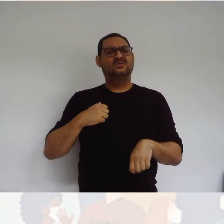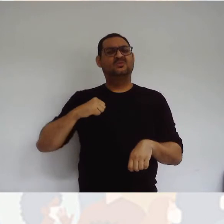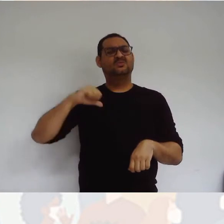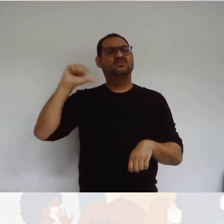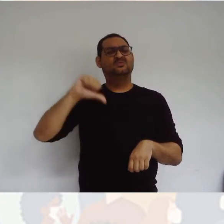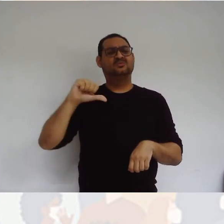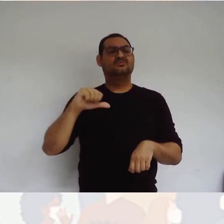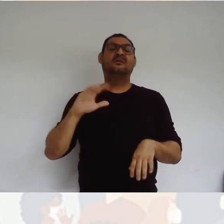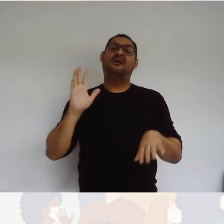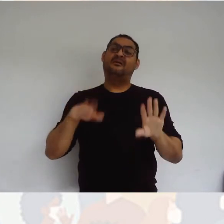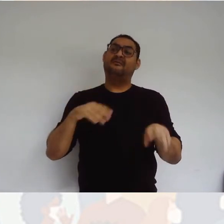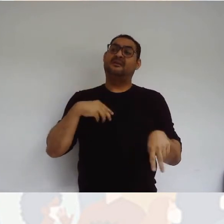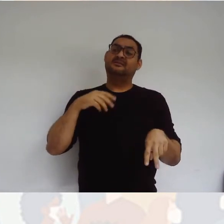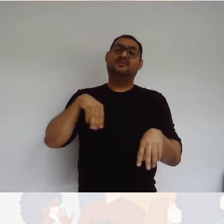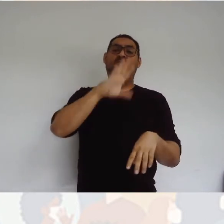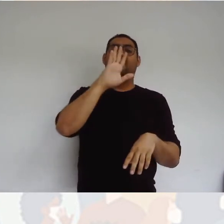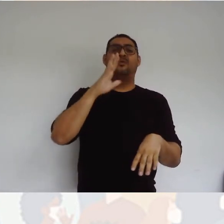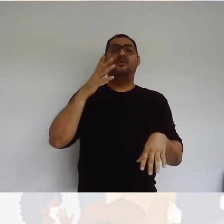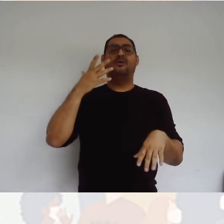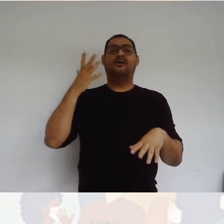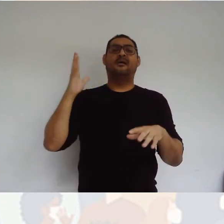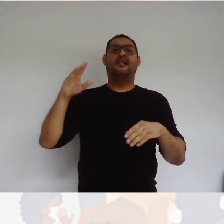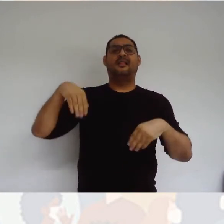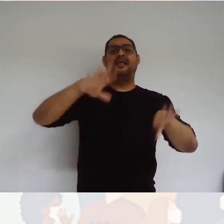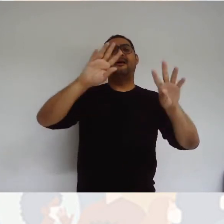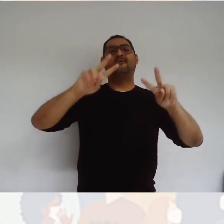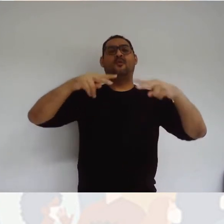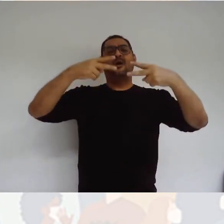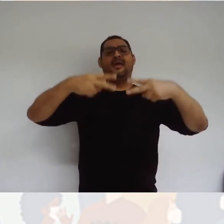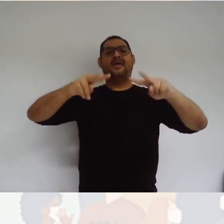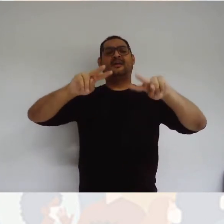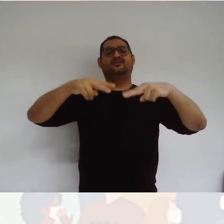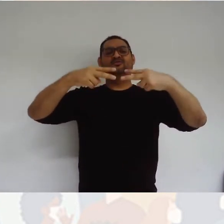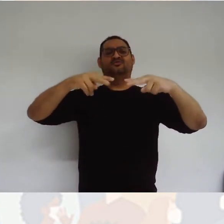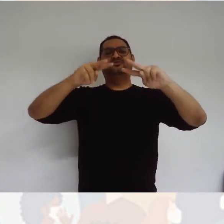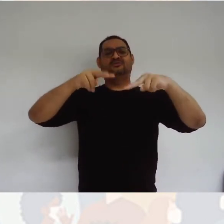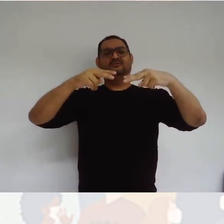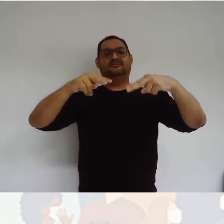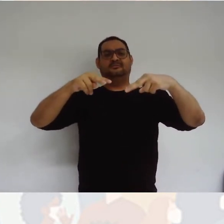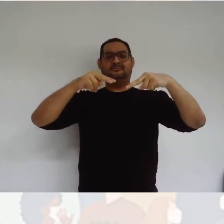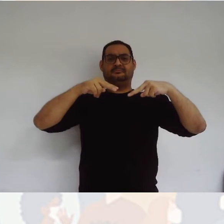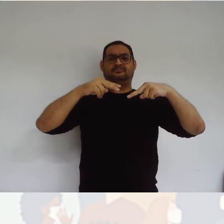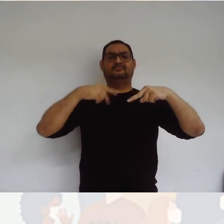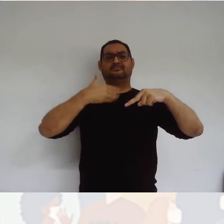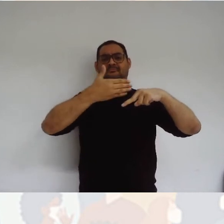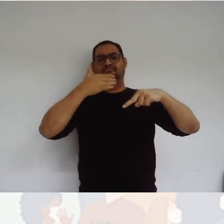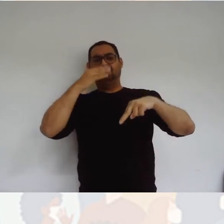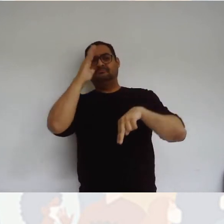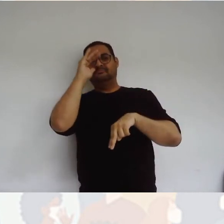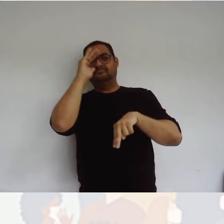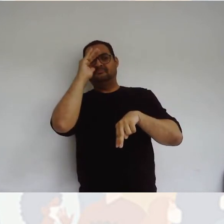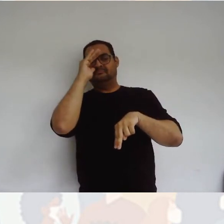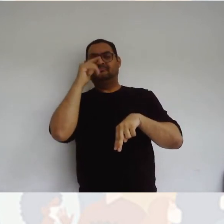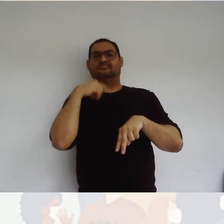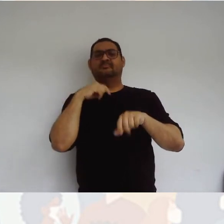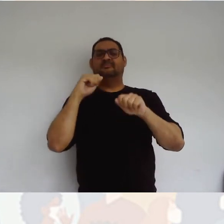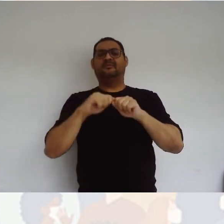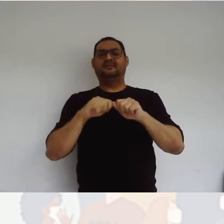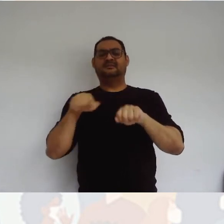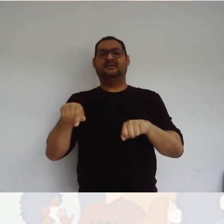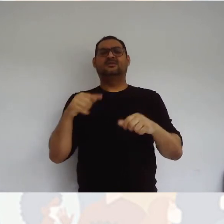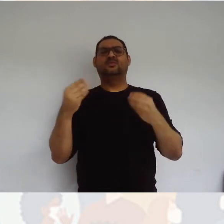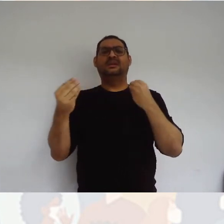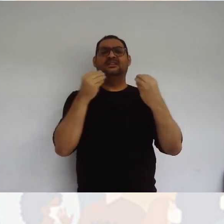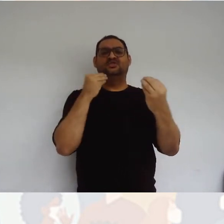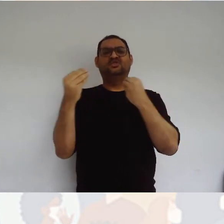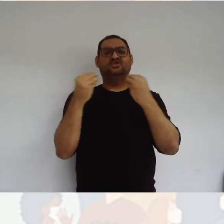lá no canto, né? E nesse dia ele estava fazendo um piquenique. É muito interessante como